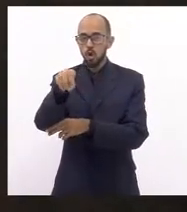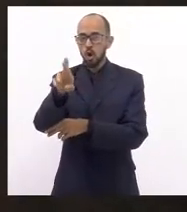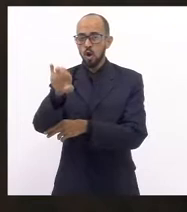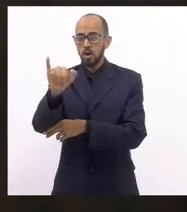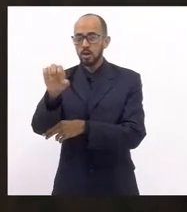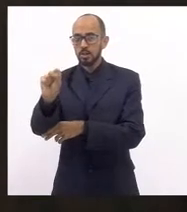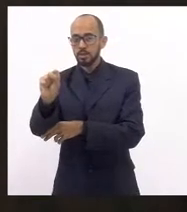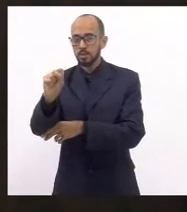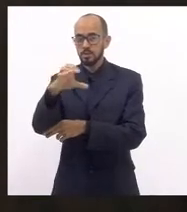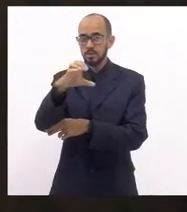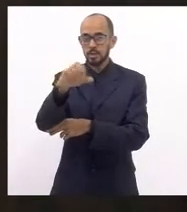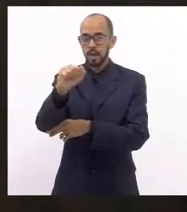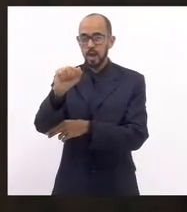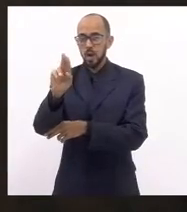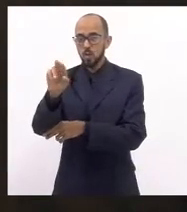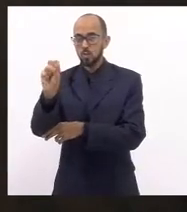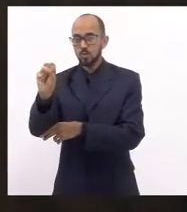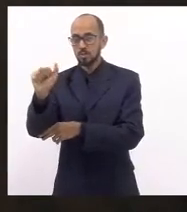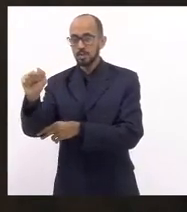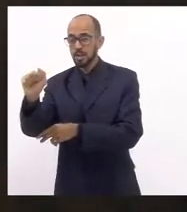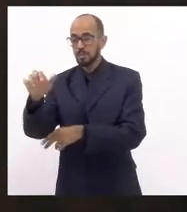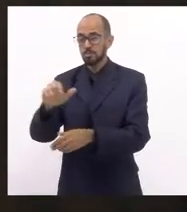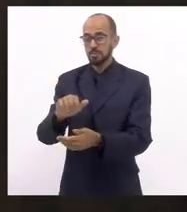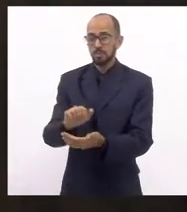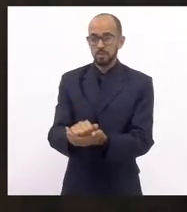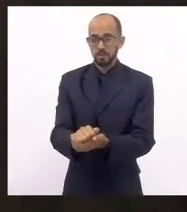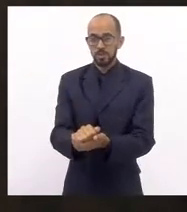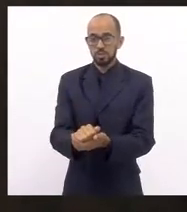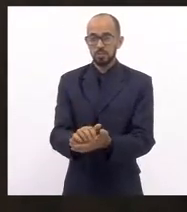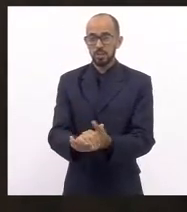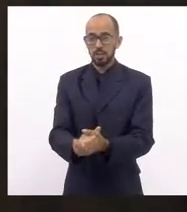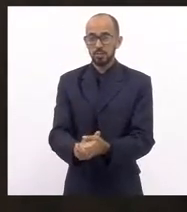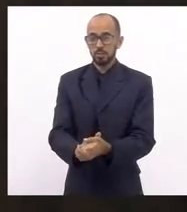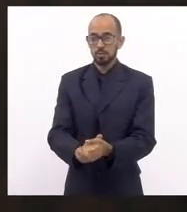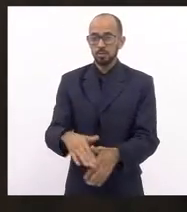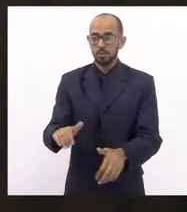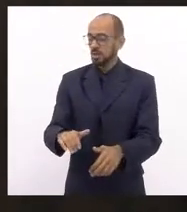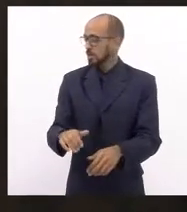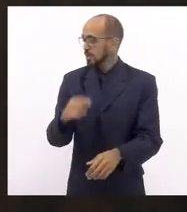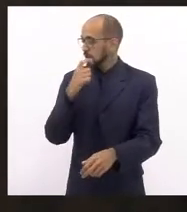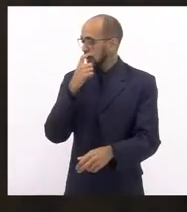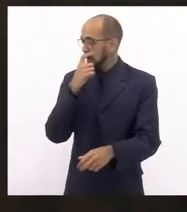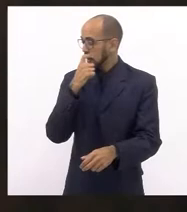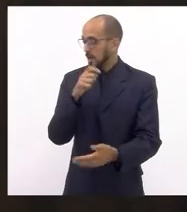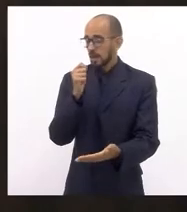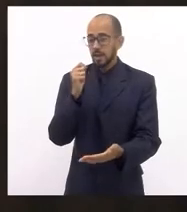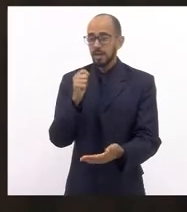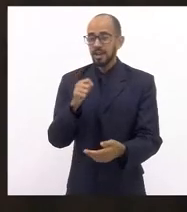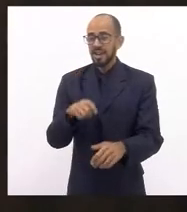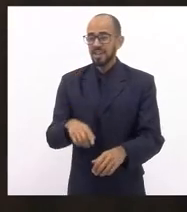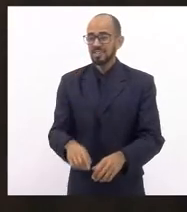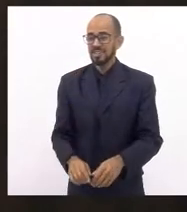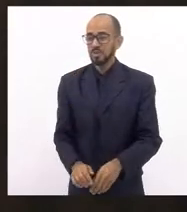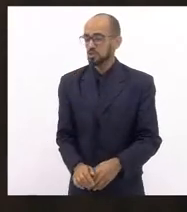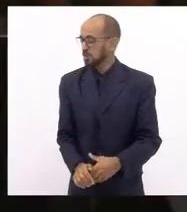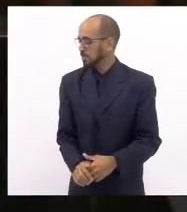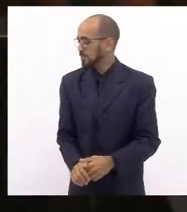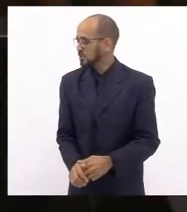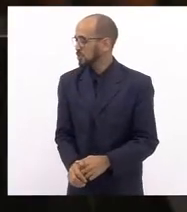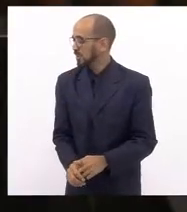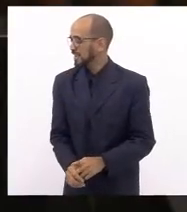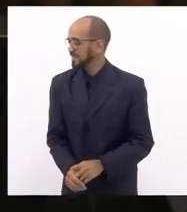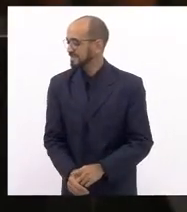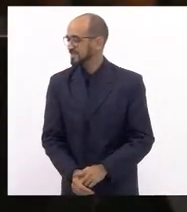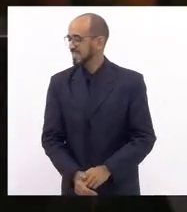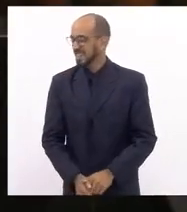doutores honoris causa. A honorabilidade ela é dada a pessoas... e em